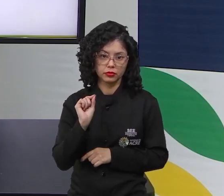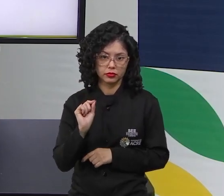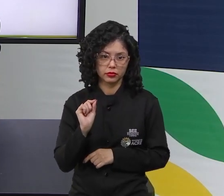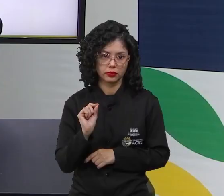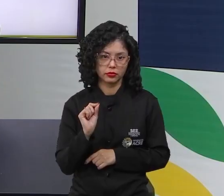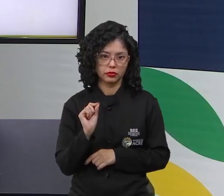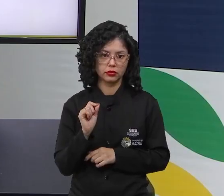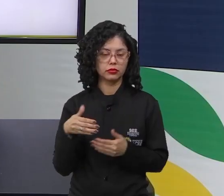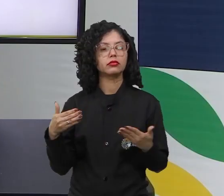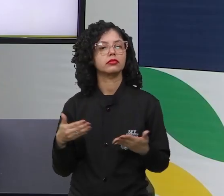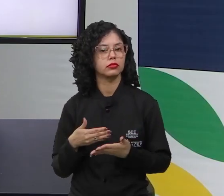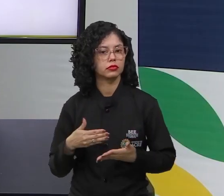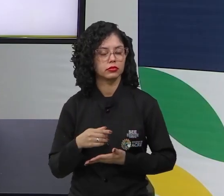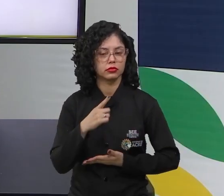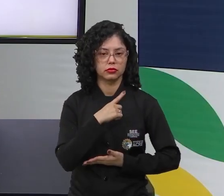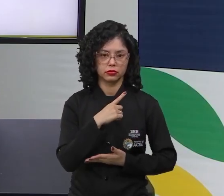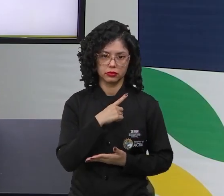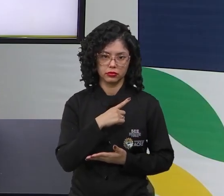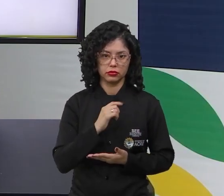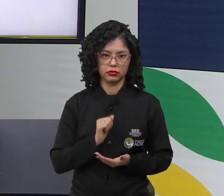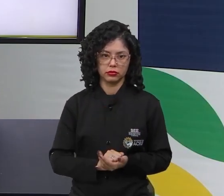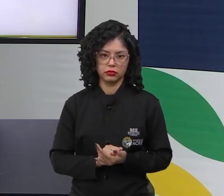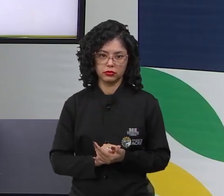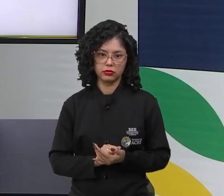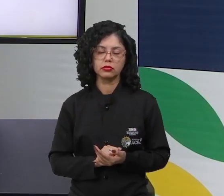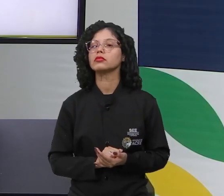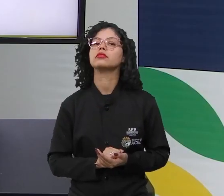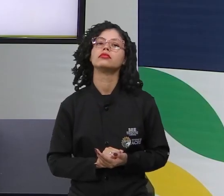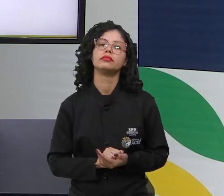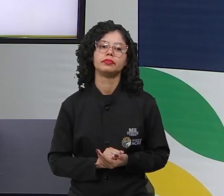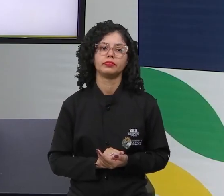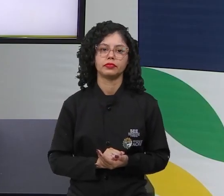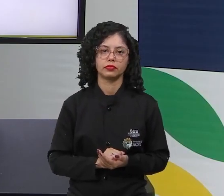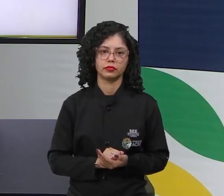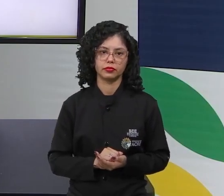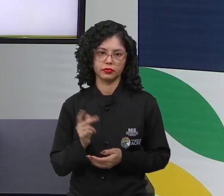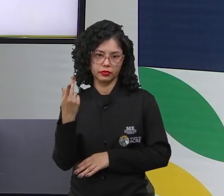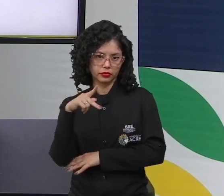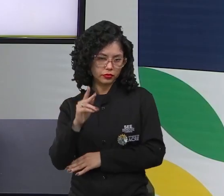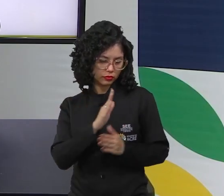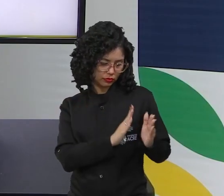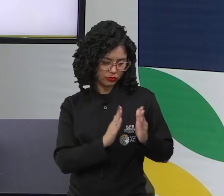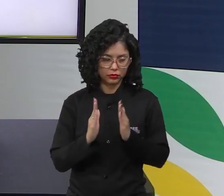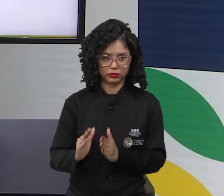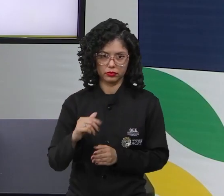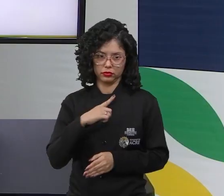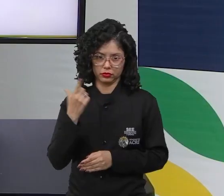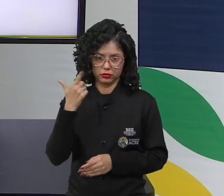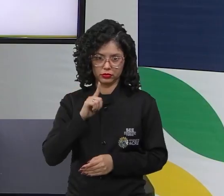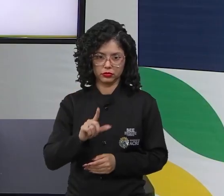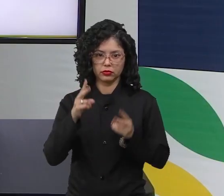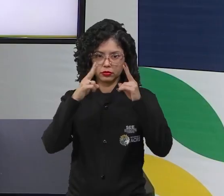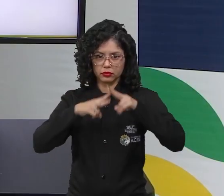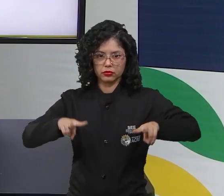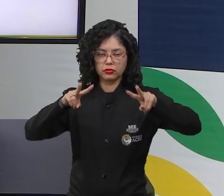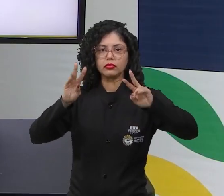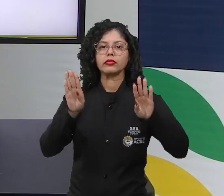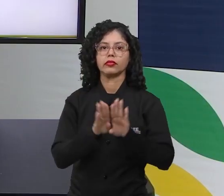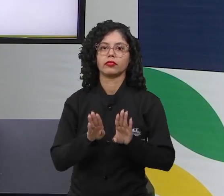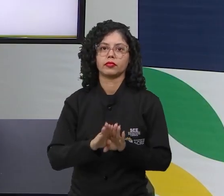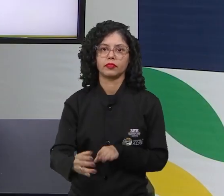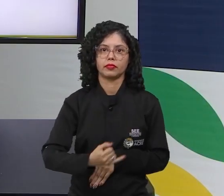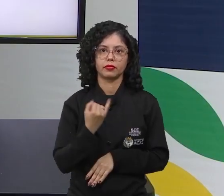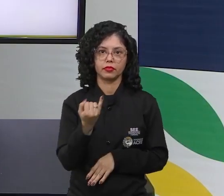que atualmente nós temos aí um período de que nós estamos dando mais visibilidade e